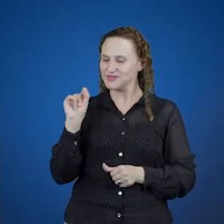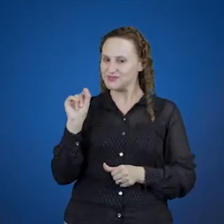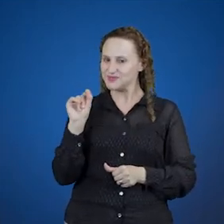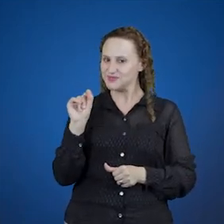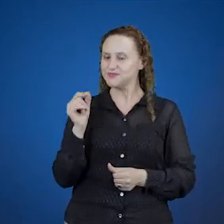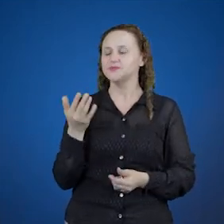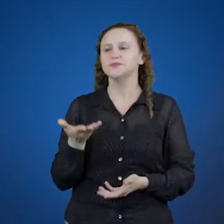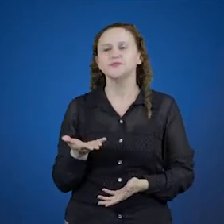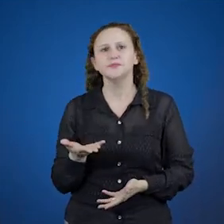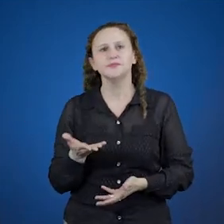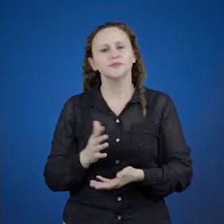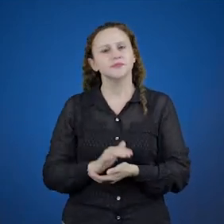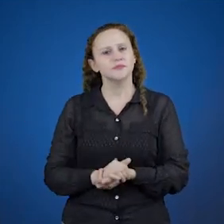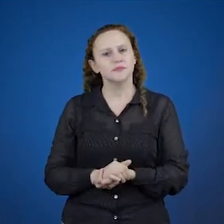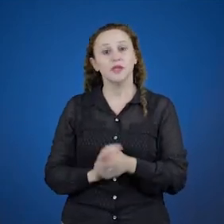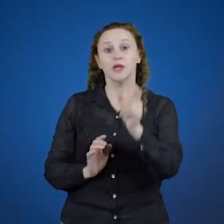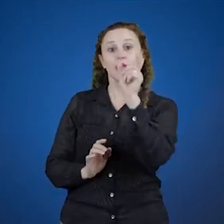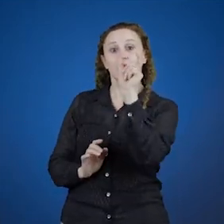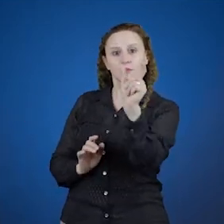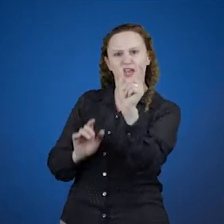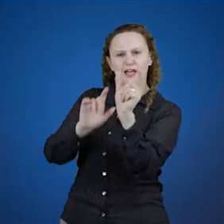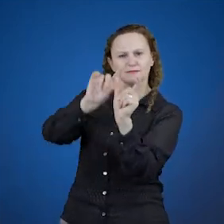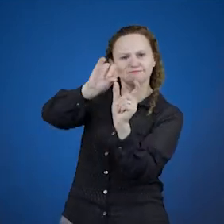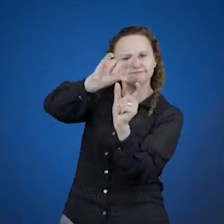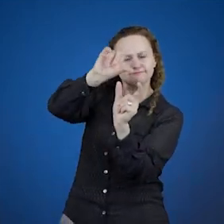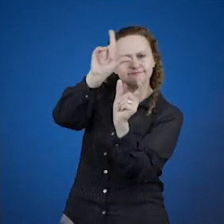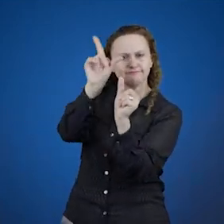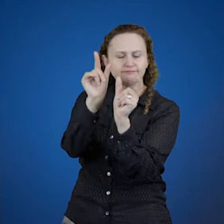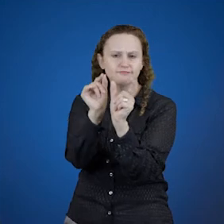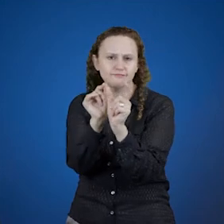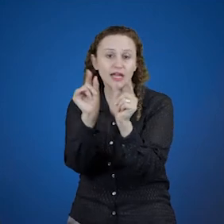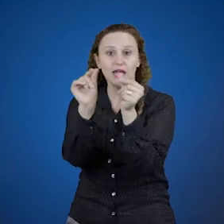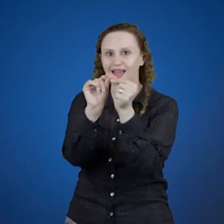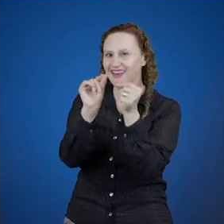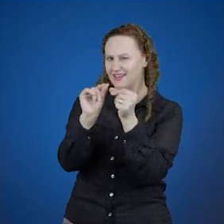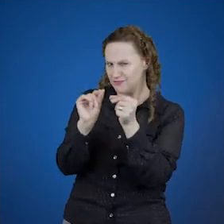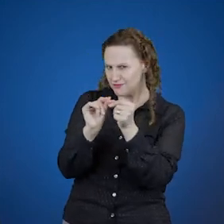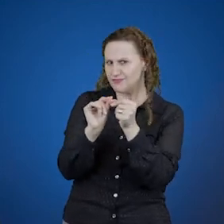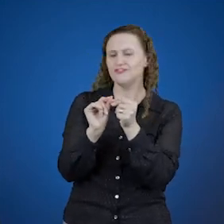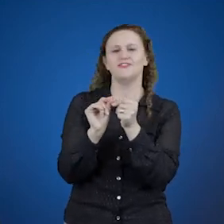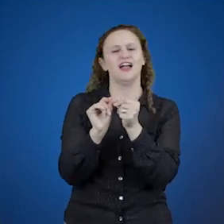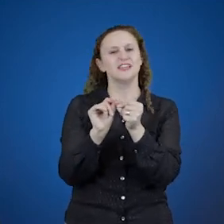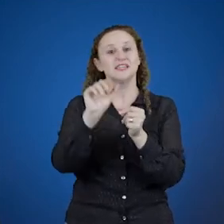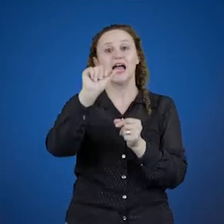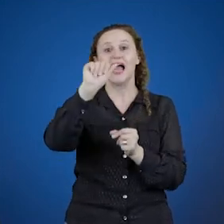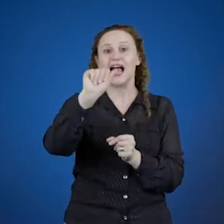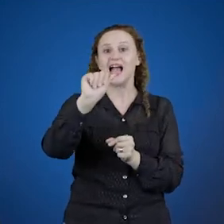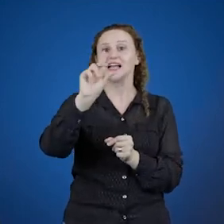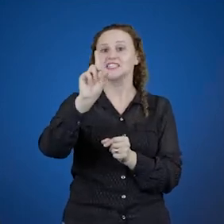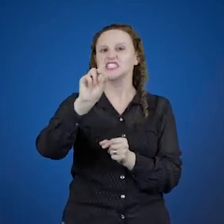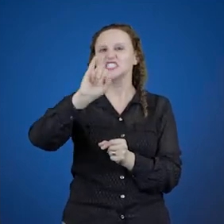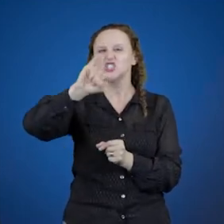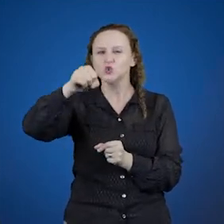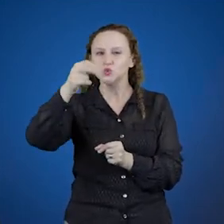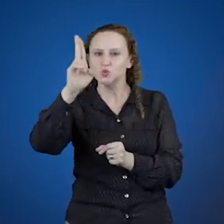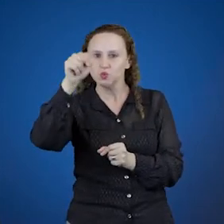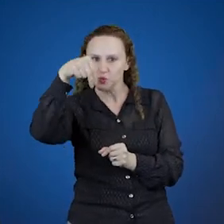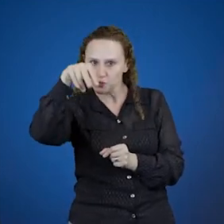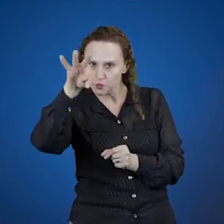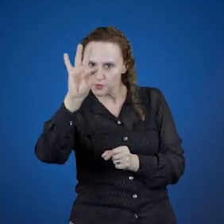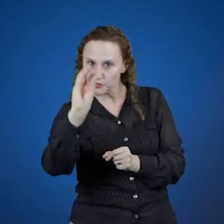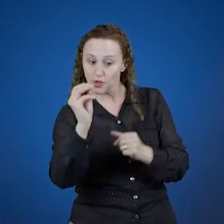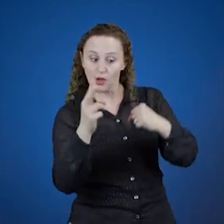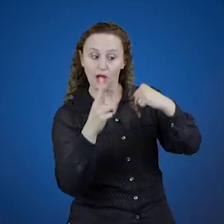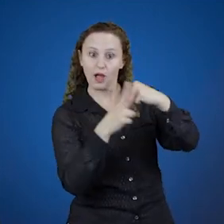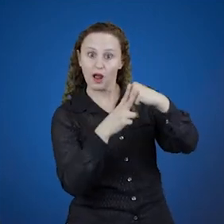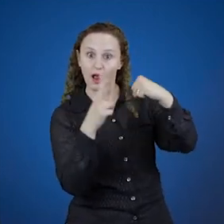estando lá eu estou na lua a palavra Lu agora exerce a função de adjunto adverbial